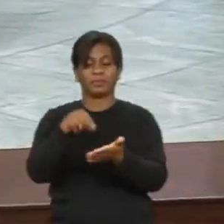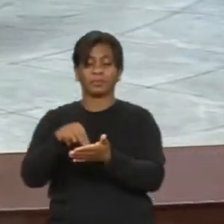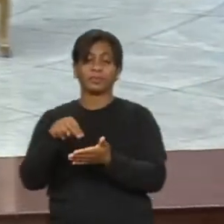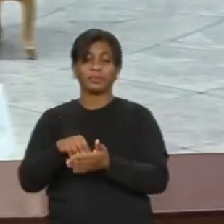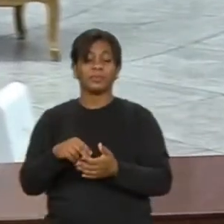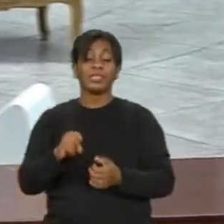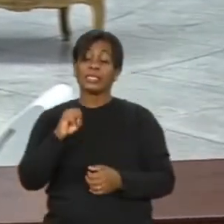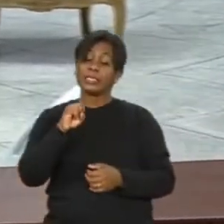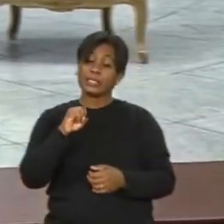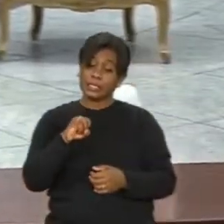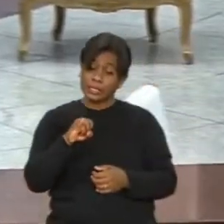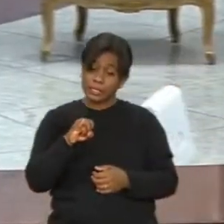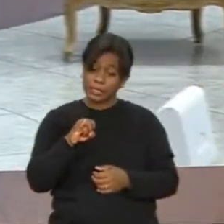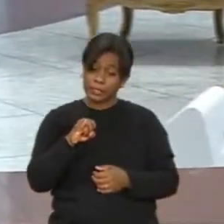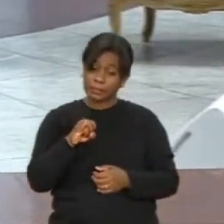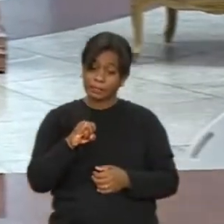porventura